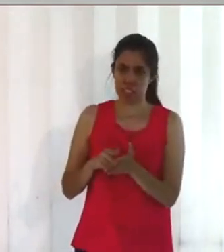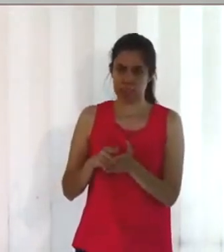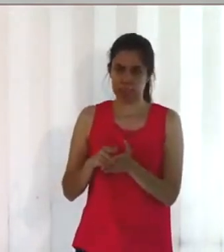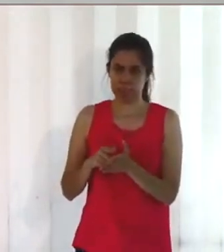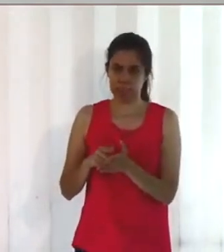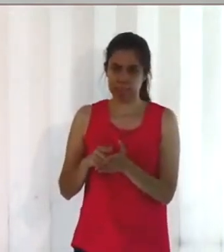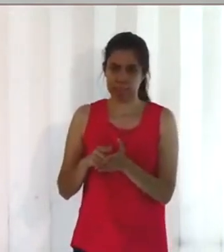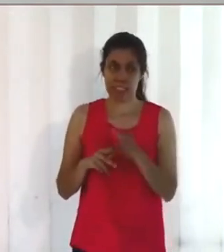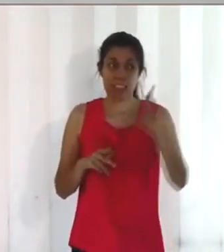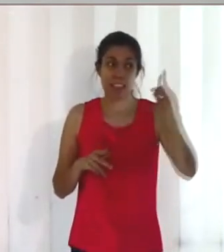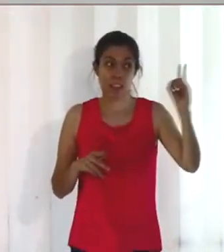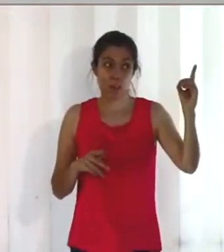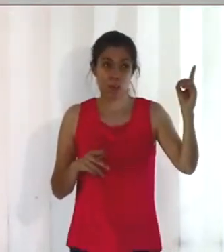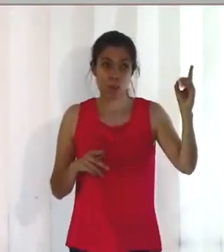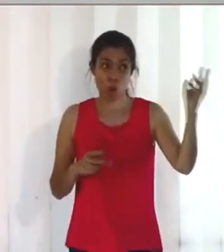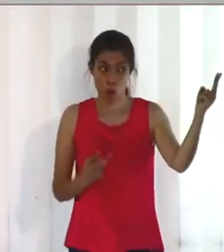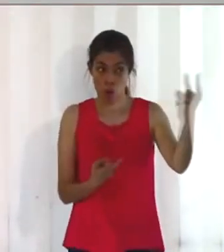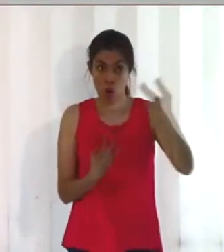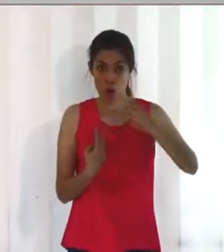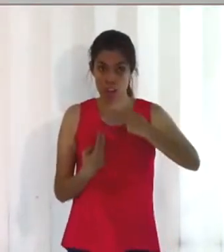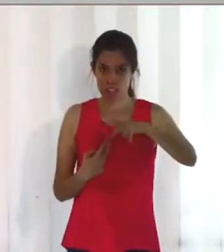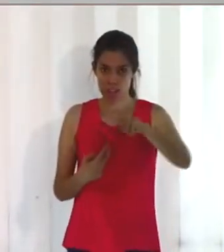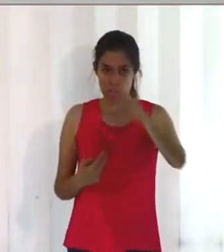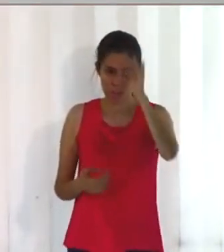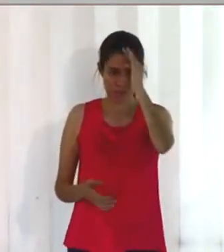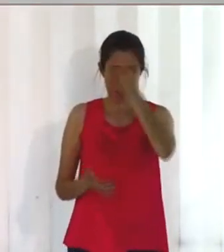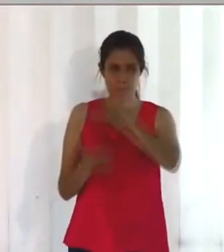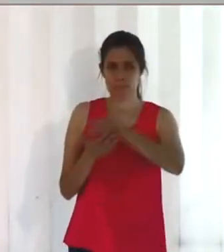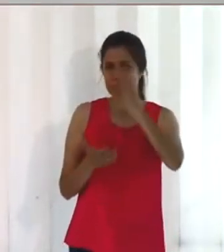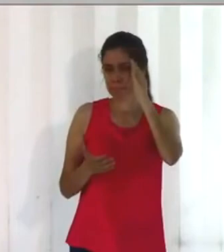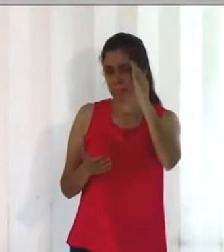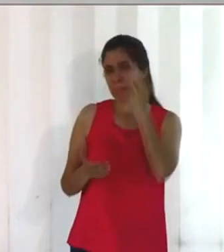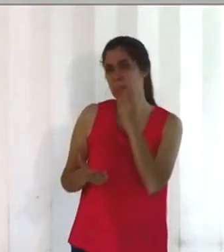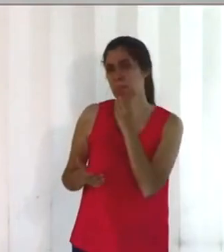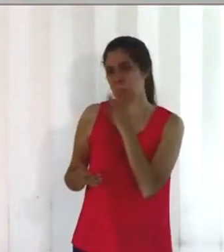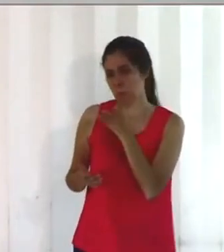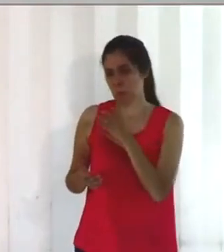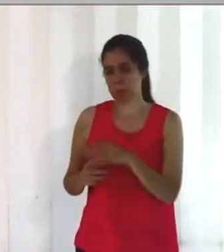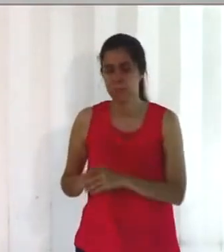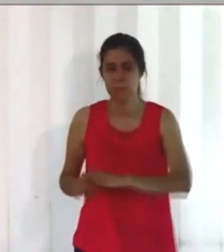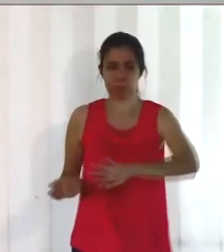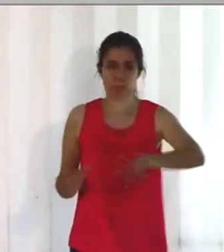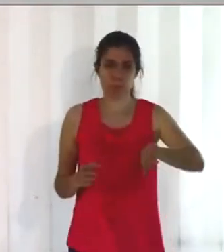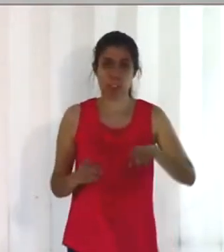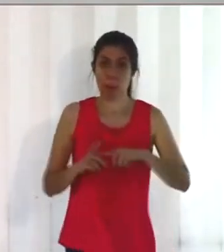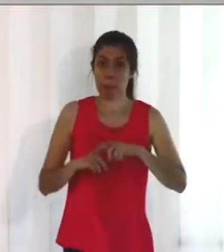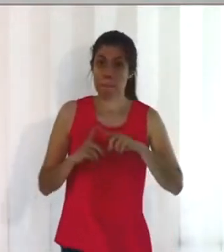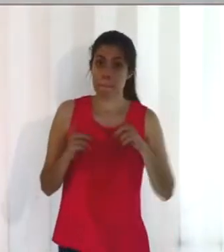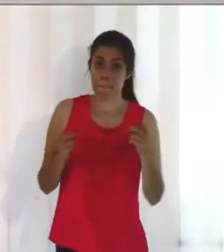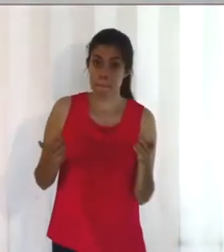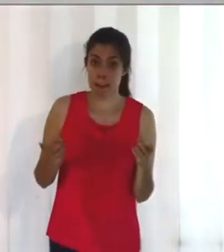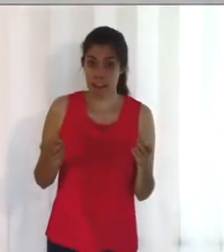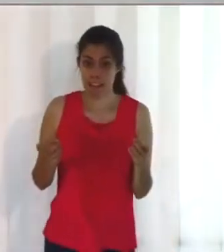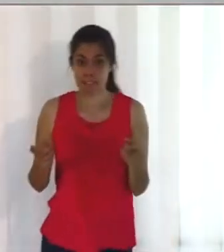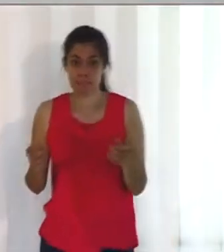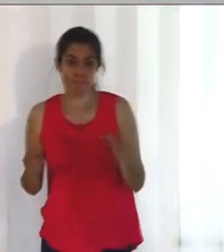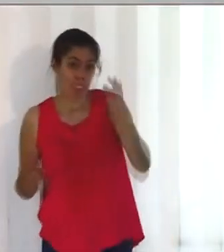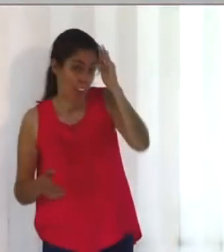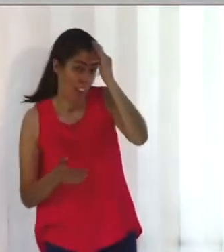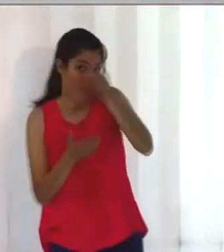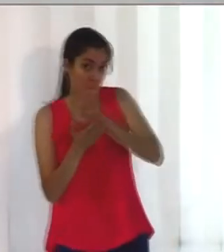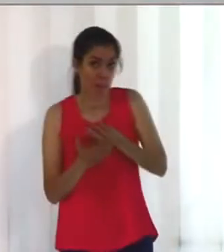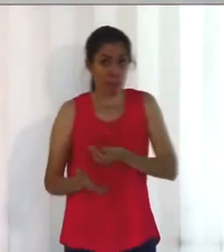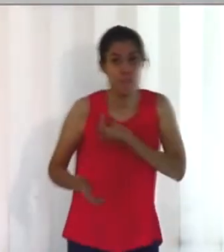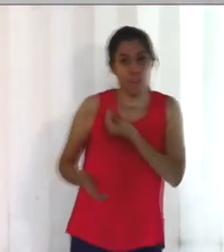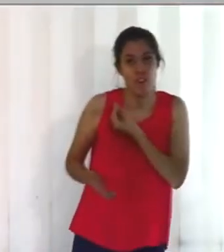eu preguei aqui num texto de Tiago que dizia, fé sem obras não é fé. Fé sem obras não tem vida. A fé viva do povo de Deus